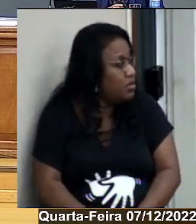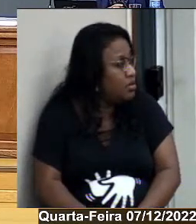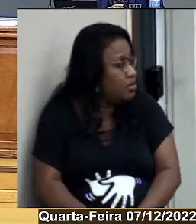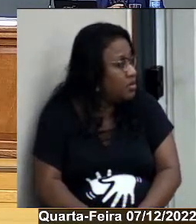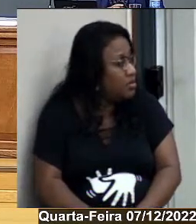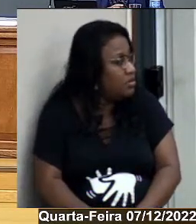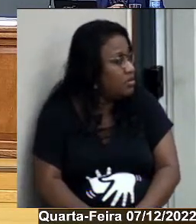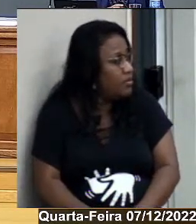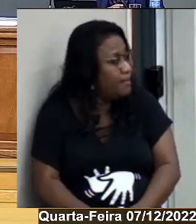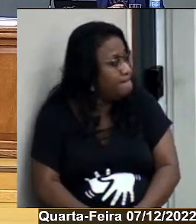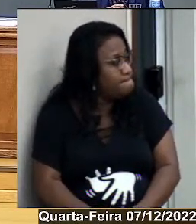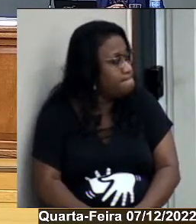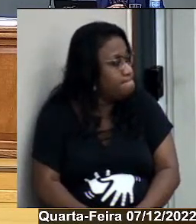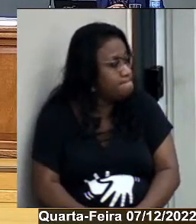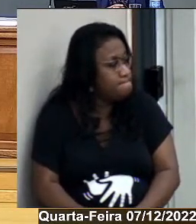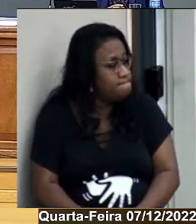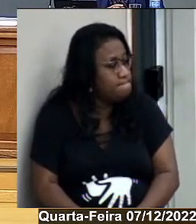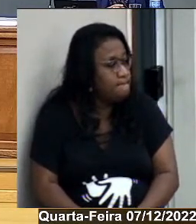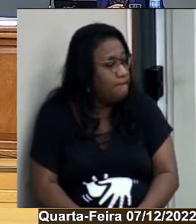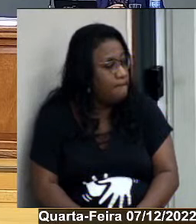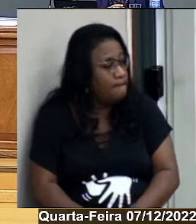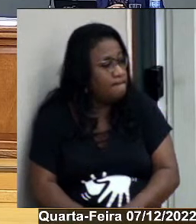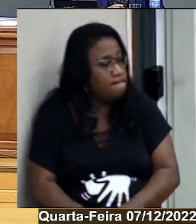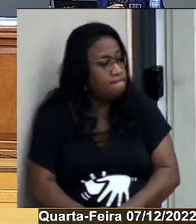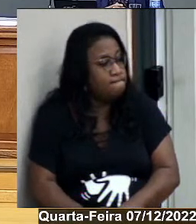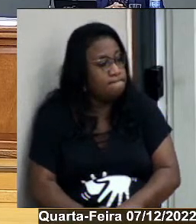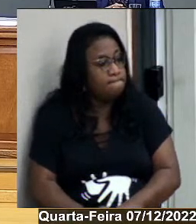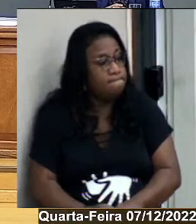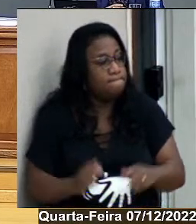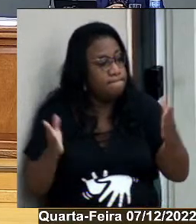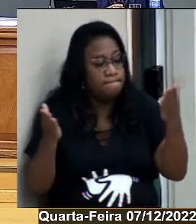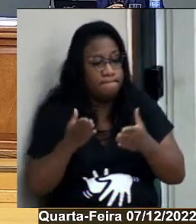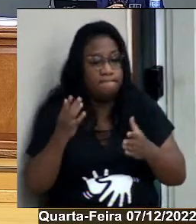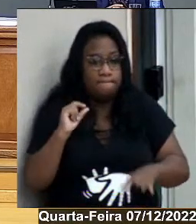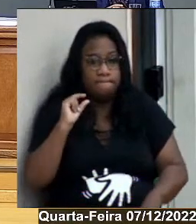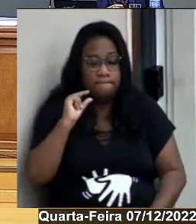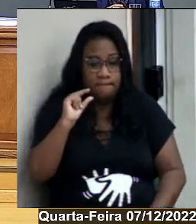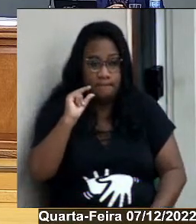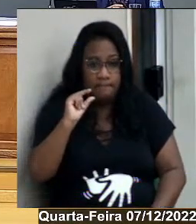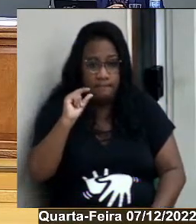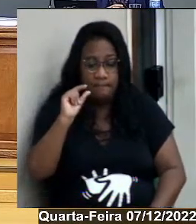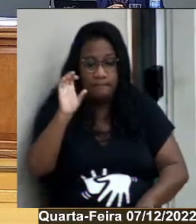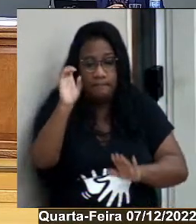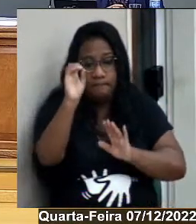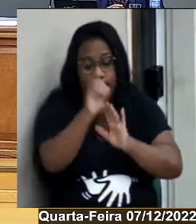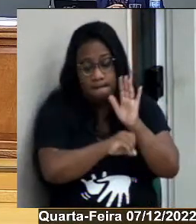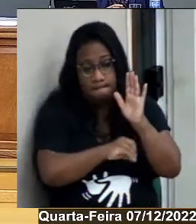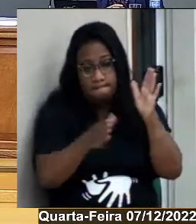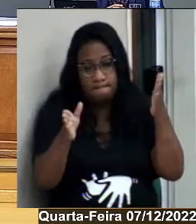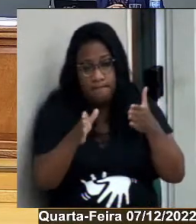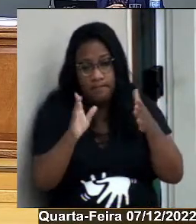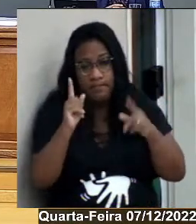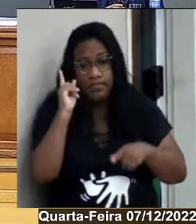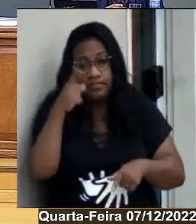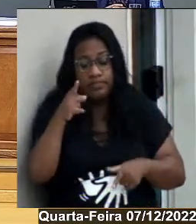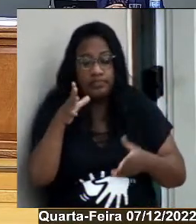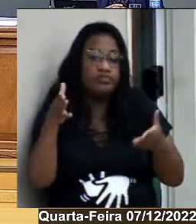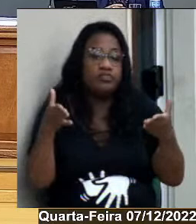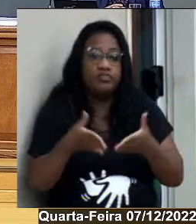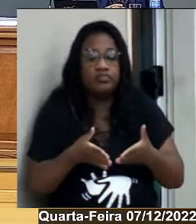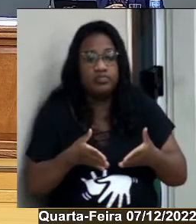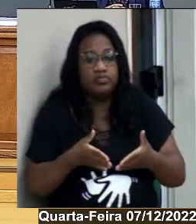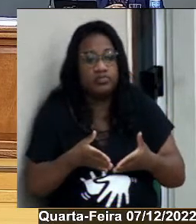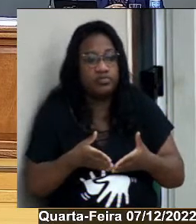segundo estabelece o regimento, o senhor é pede para quem está falando. É. Não, só uma questão de ordem. Mas questão de ordem é dentro da questão de ordem? Não, respeita a fala do vereador, por